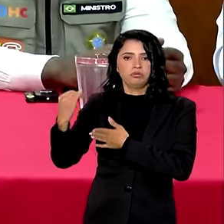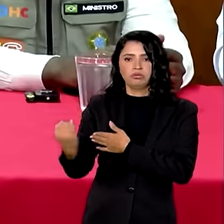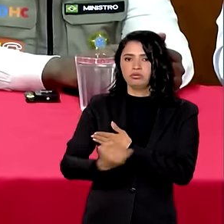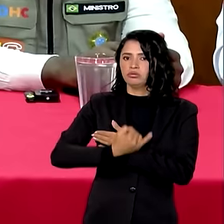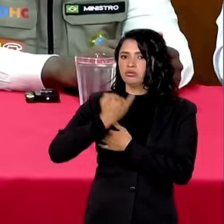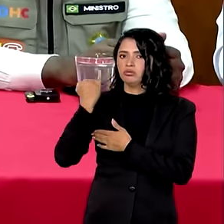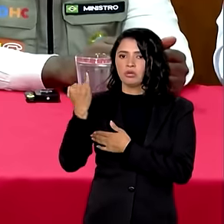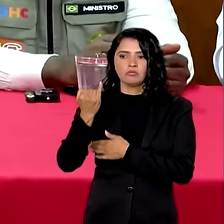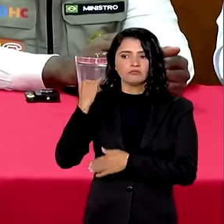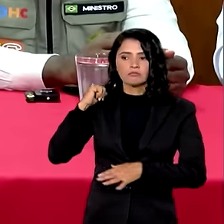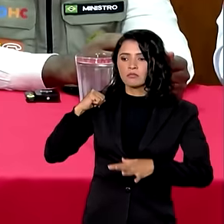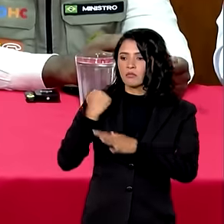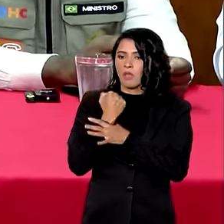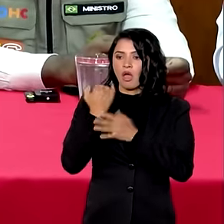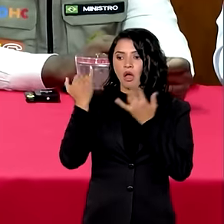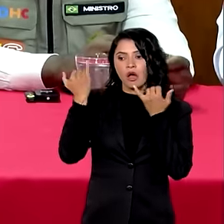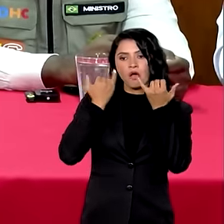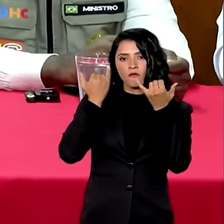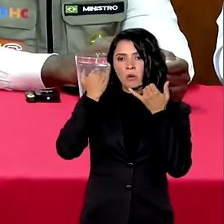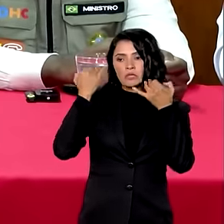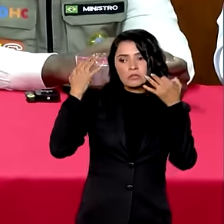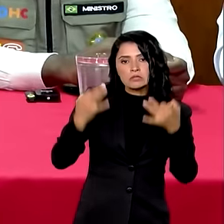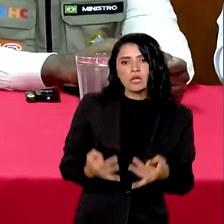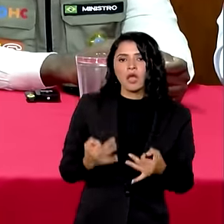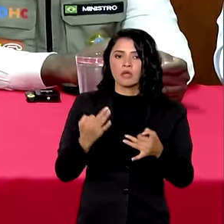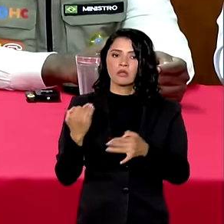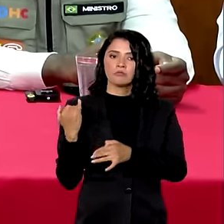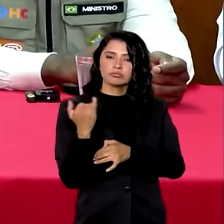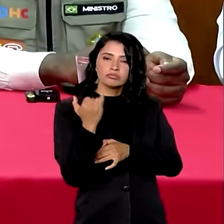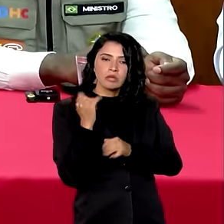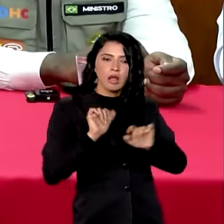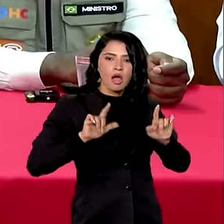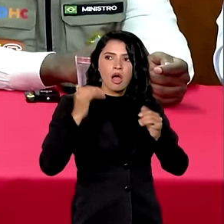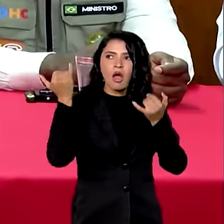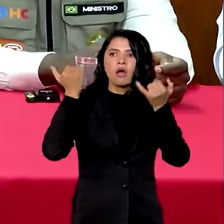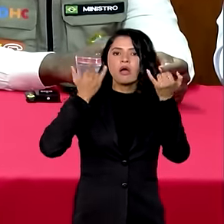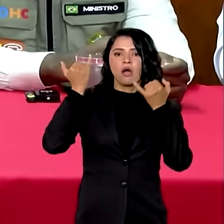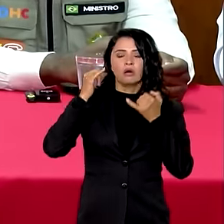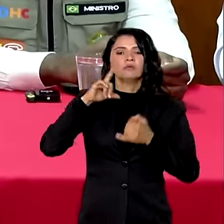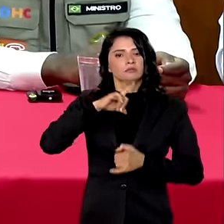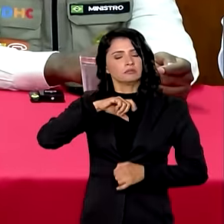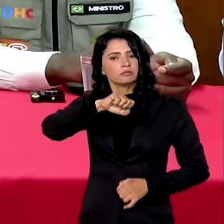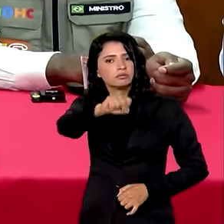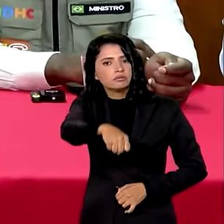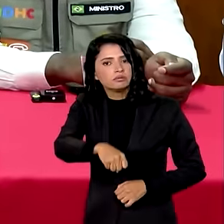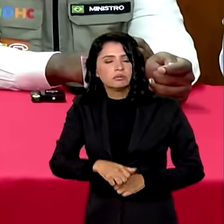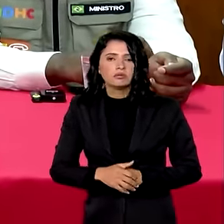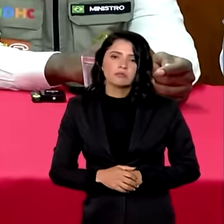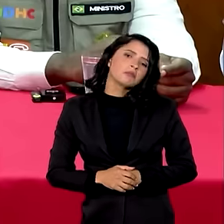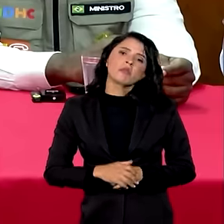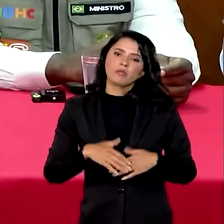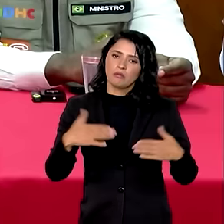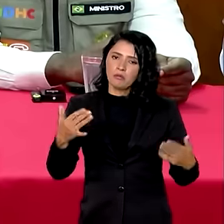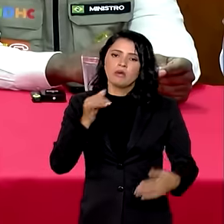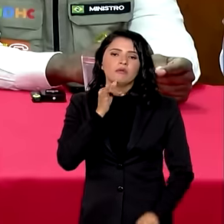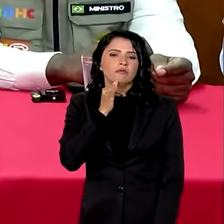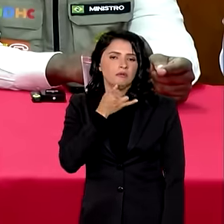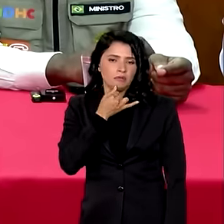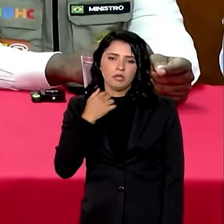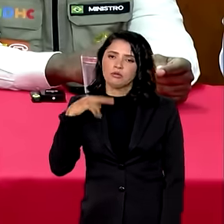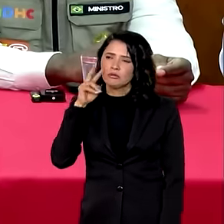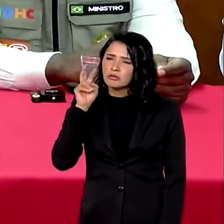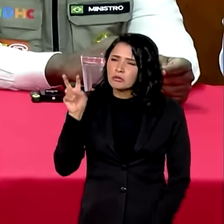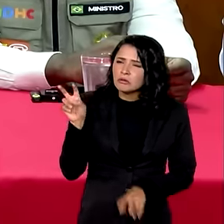de garantir que a informação com credibilidade possa chegar nas pessoas. Mas, lamentavelmente, nós estamos